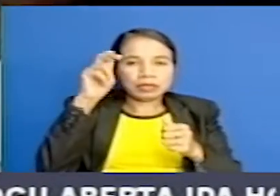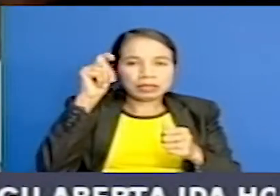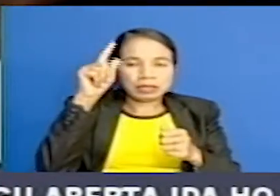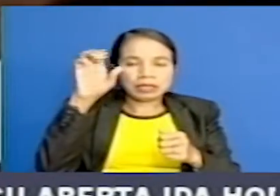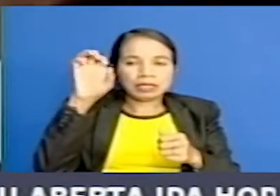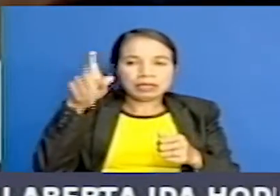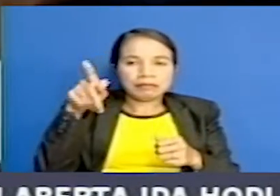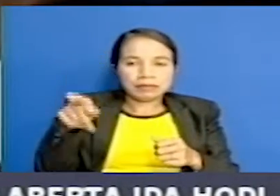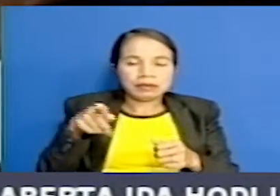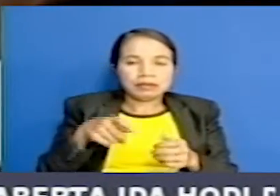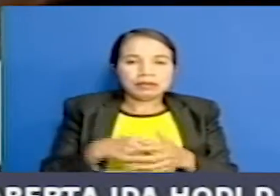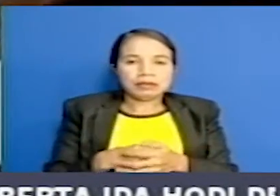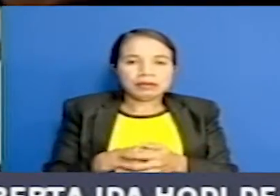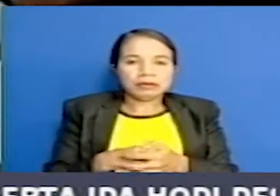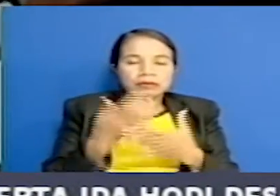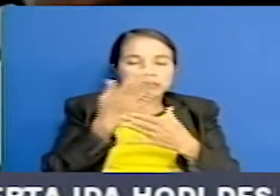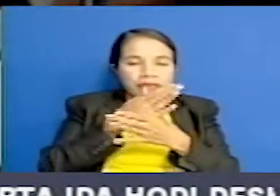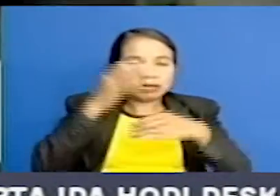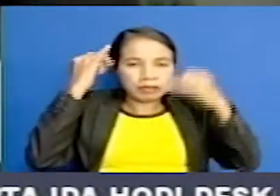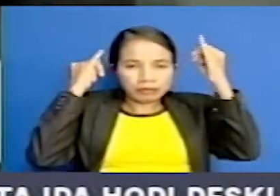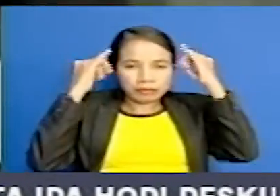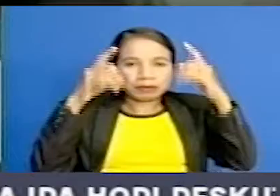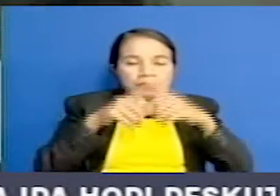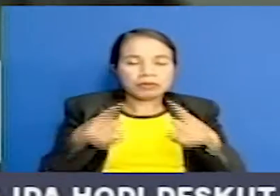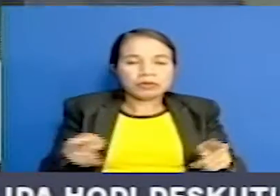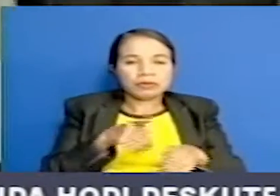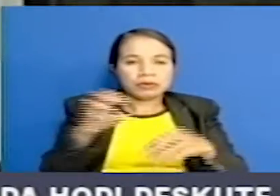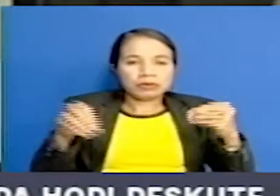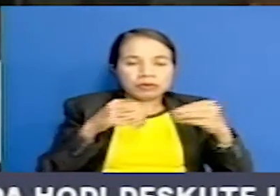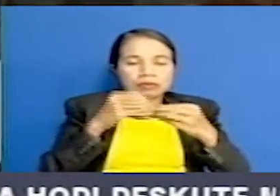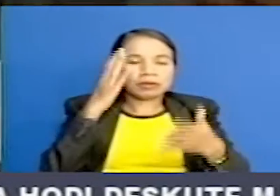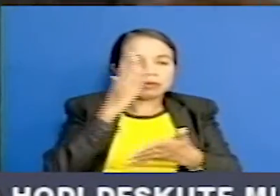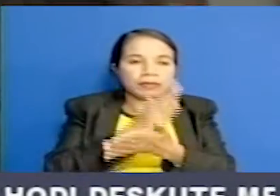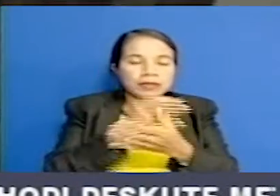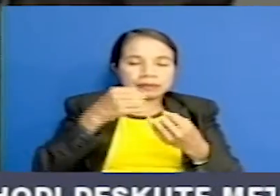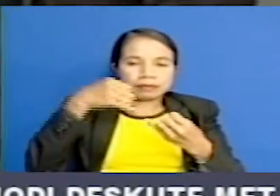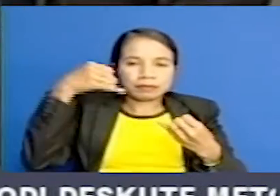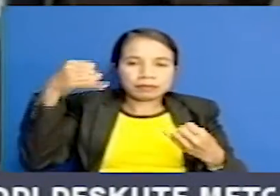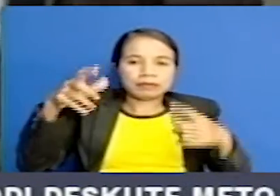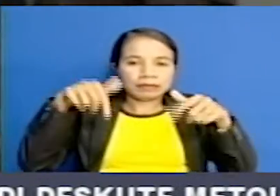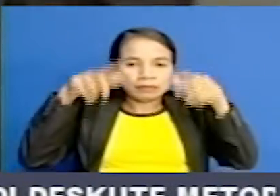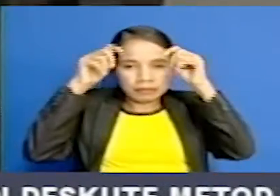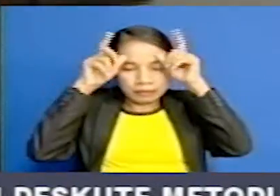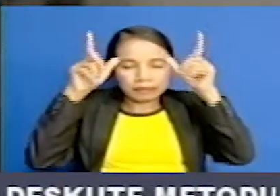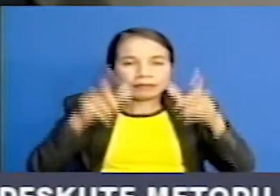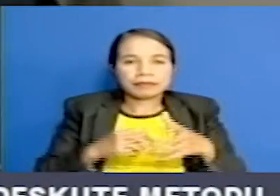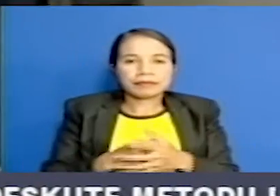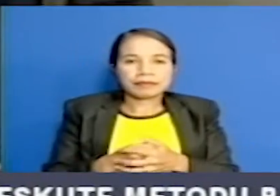Timor-Leste Empresa Pública onde divulga informação para o público com a luta combate à malnutrição e a